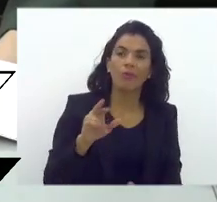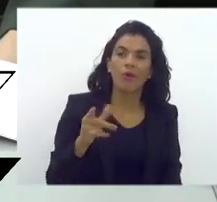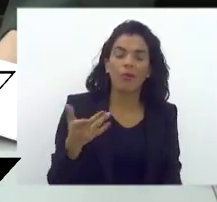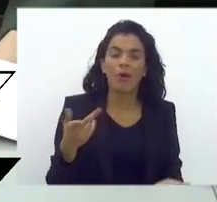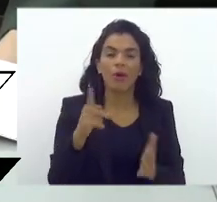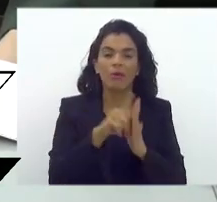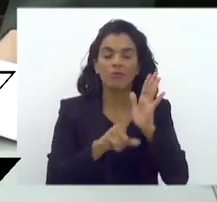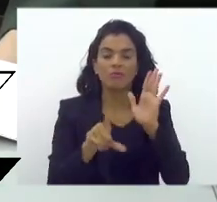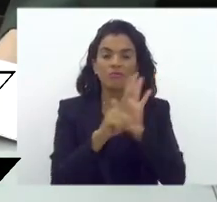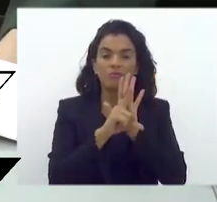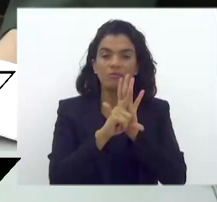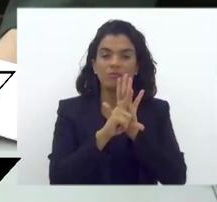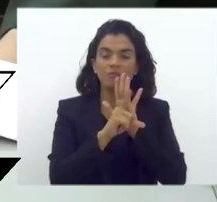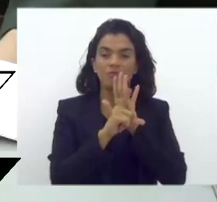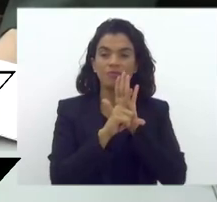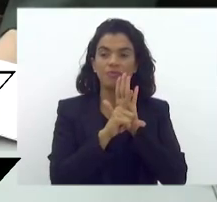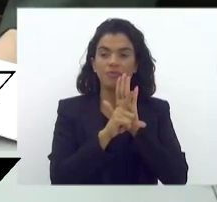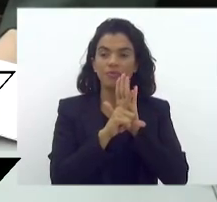não é um projeto